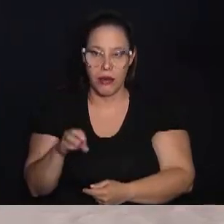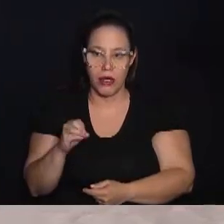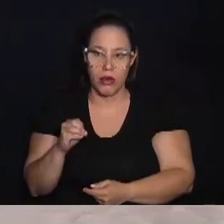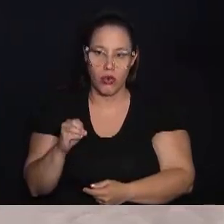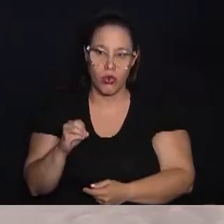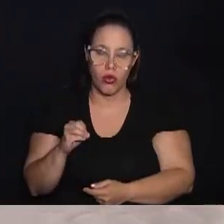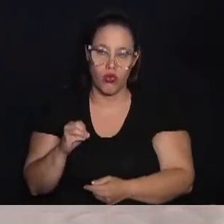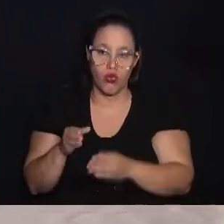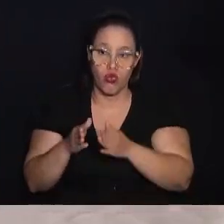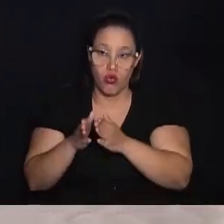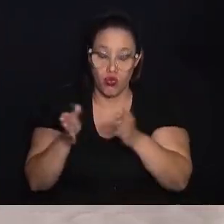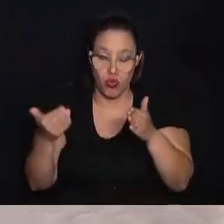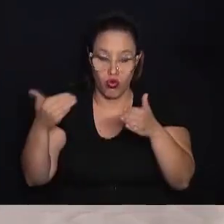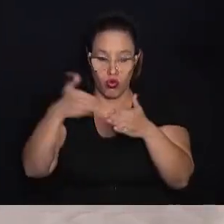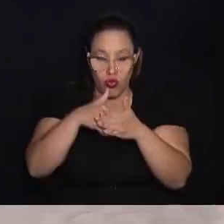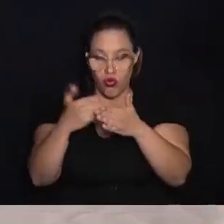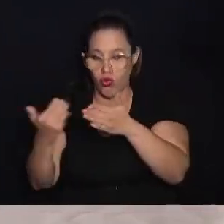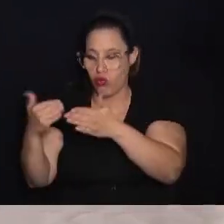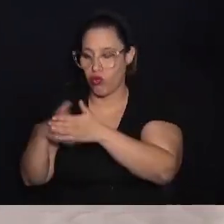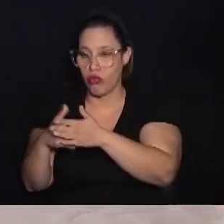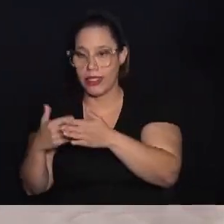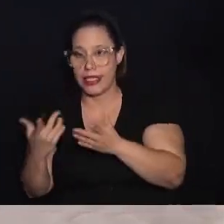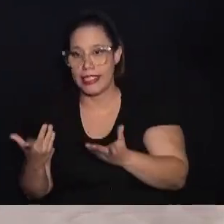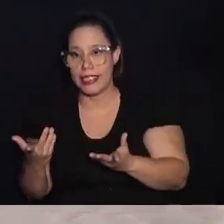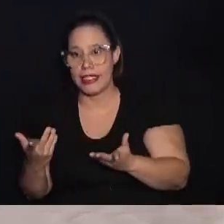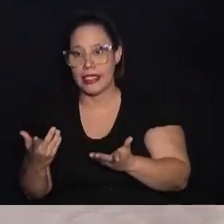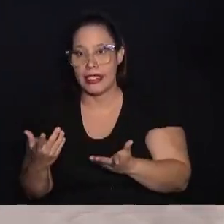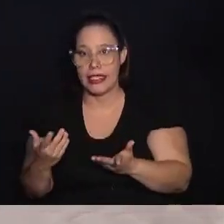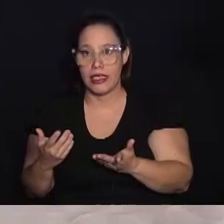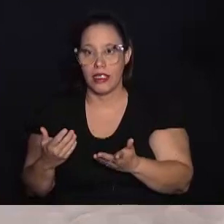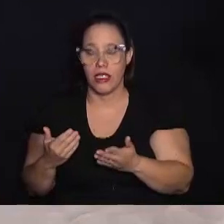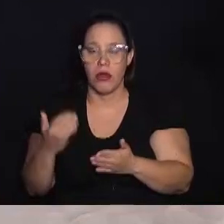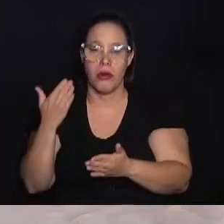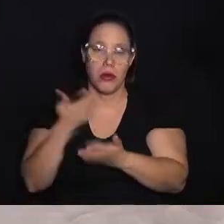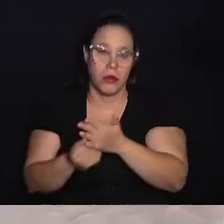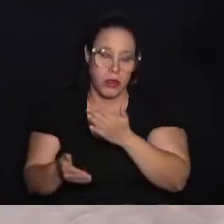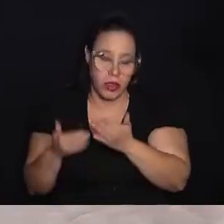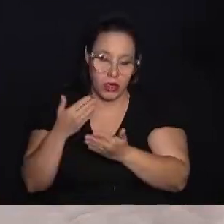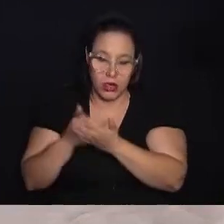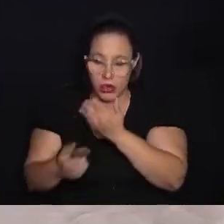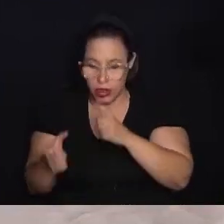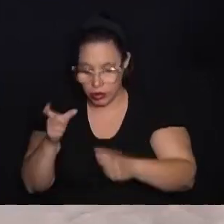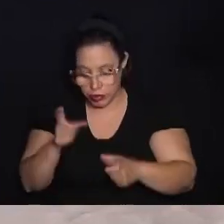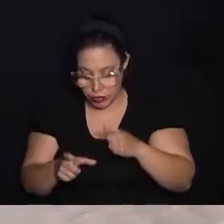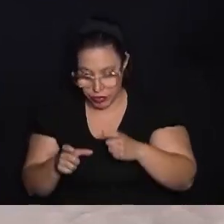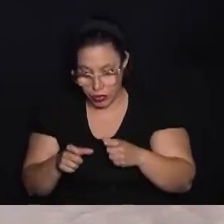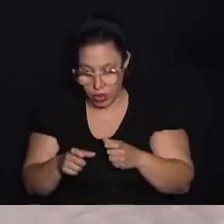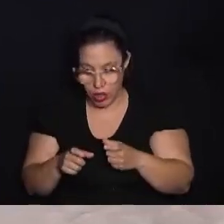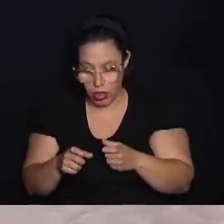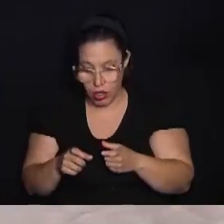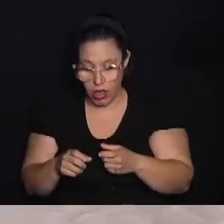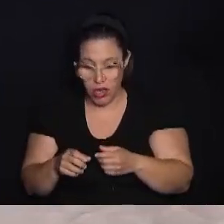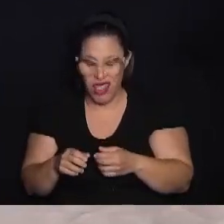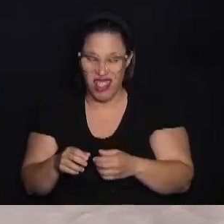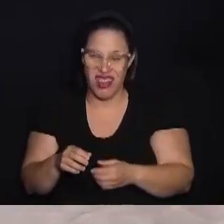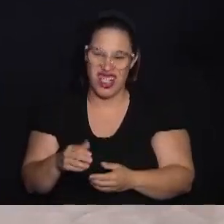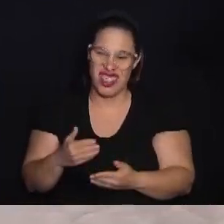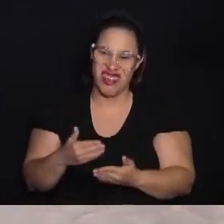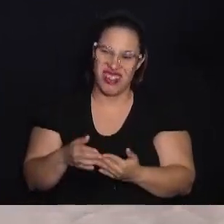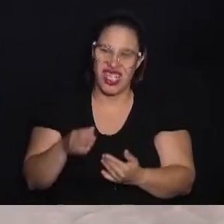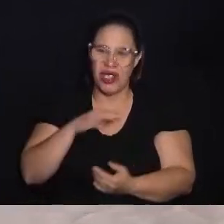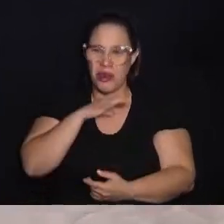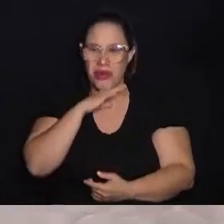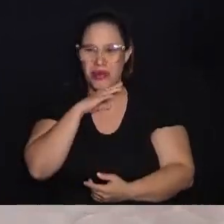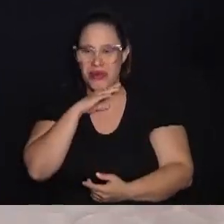uma quantidade um pouco maior e aí você pode, eventualmente, ter perdas do seu produto, vai estragar, vai acontecer alguma coisa e aí